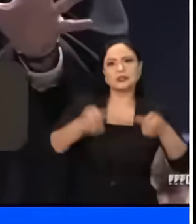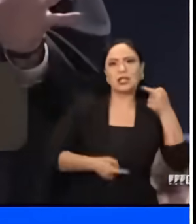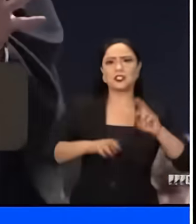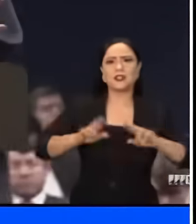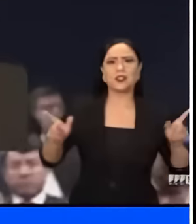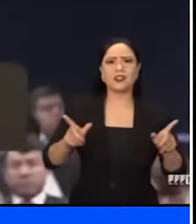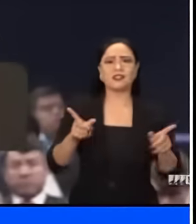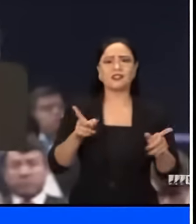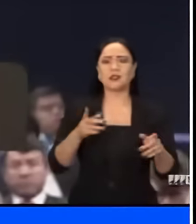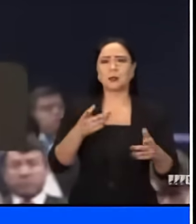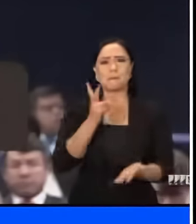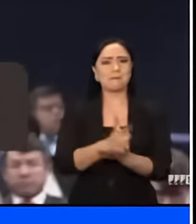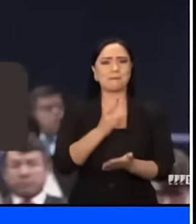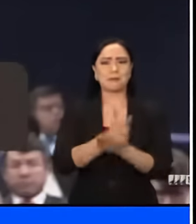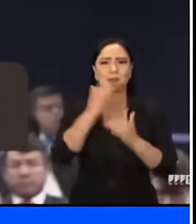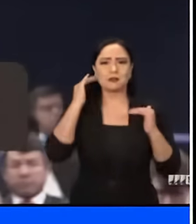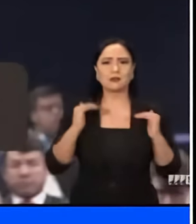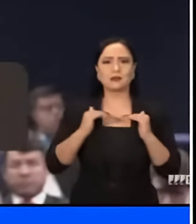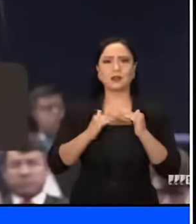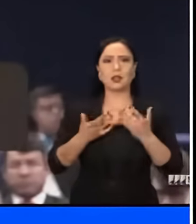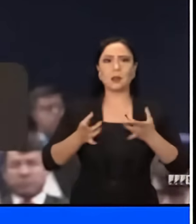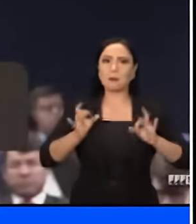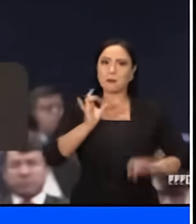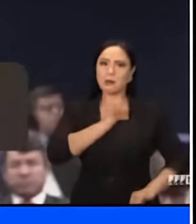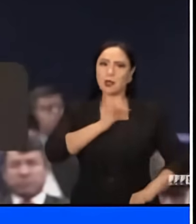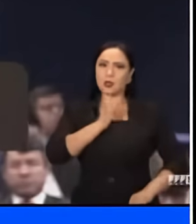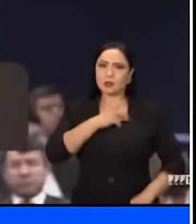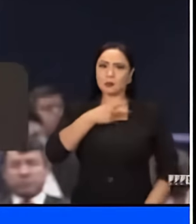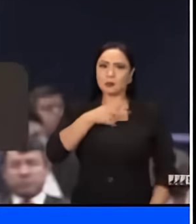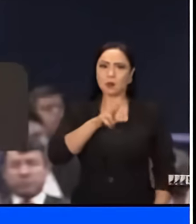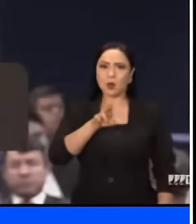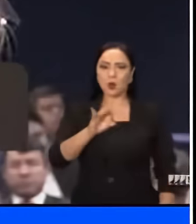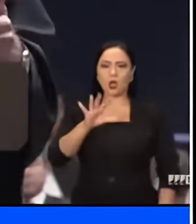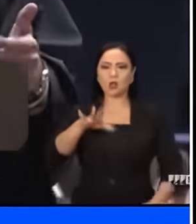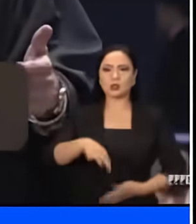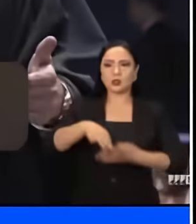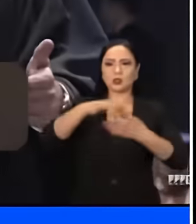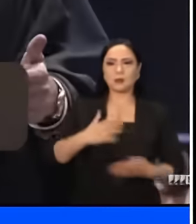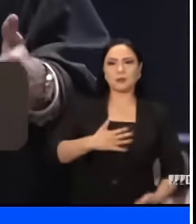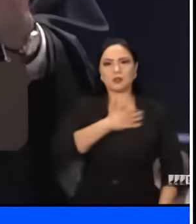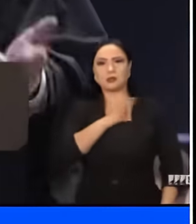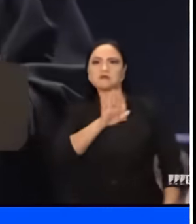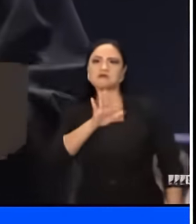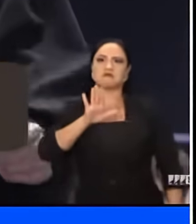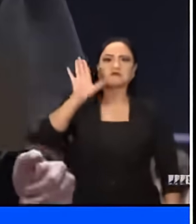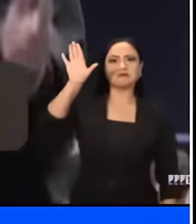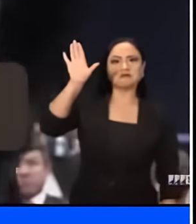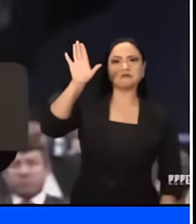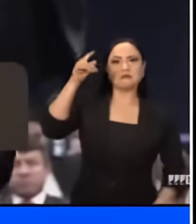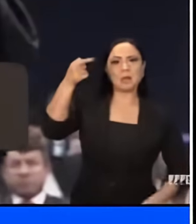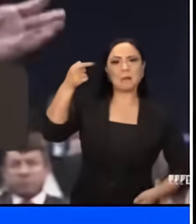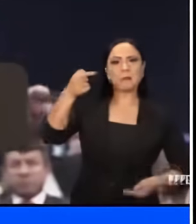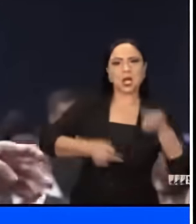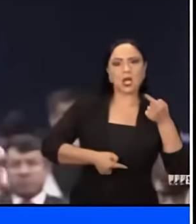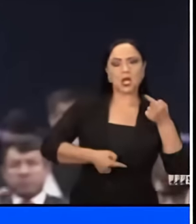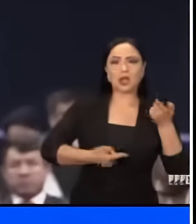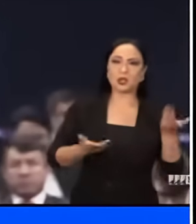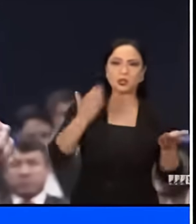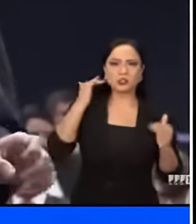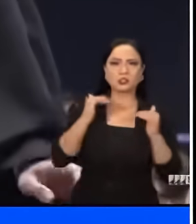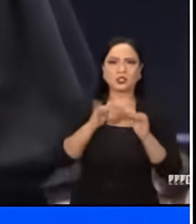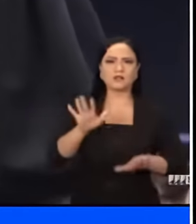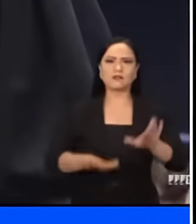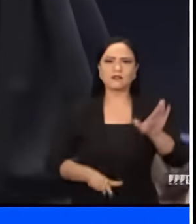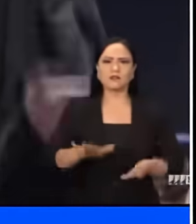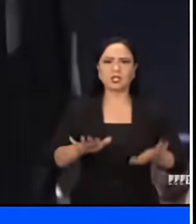mesma língua. Porque o receio do general Paulo Sérgio é que alguma liderança militar levantasse o braço e rompesse. E é compreensível que às vezes algum comandante